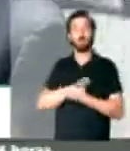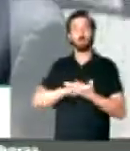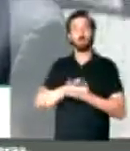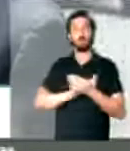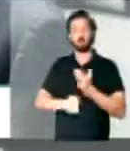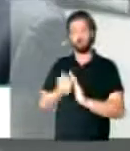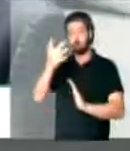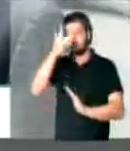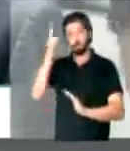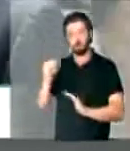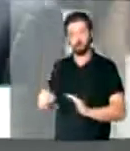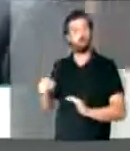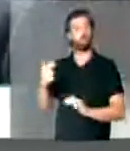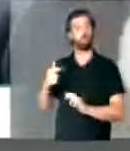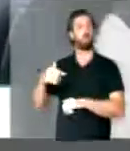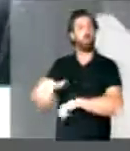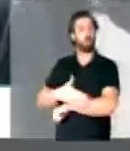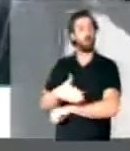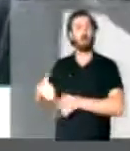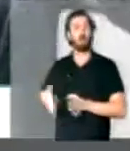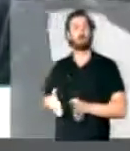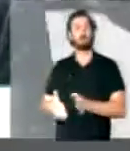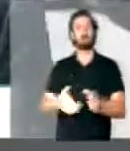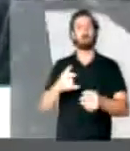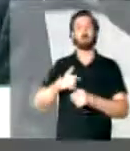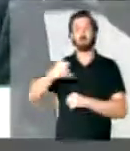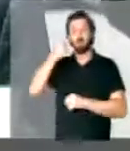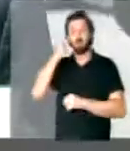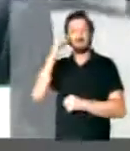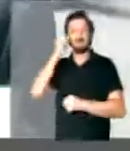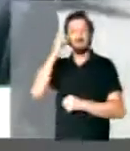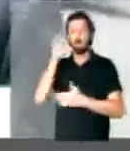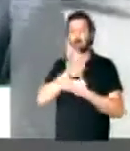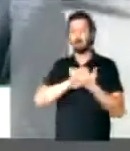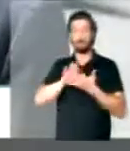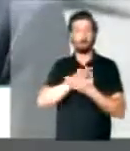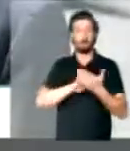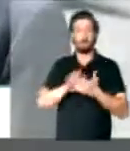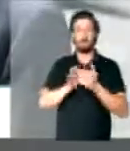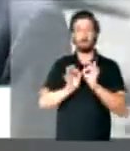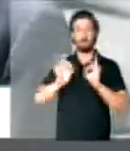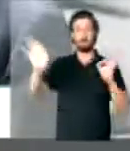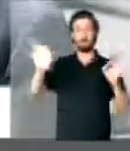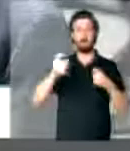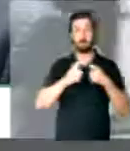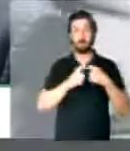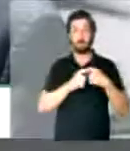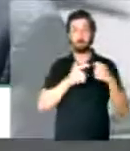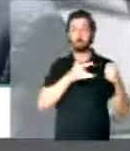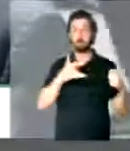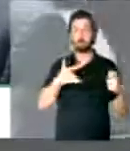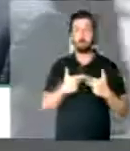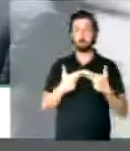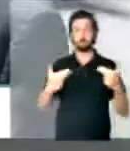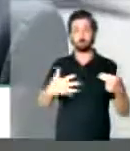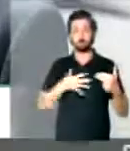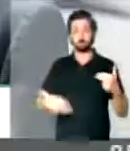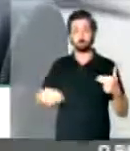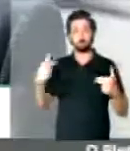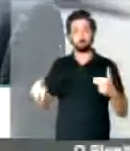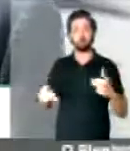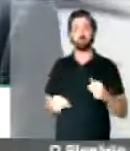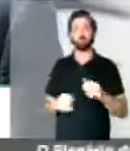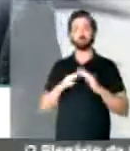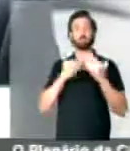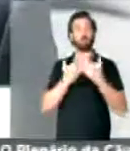desses brasileiros estão onde não tem estrada, não tem telefonia celular, distante dos serviços médicos de saúde, seus filhos distantes das